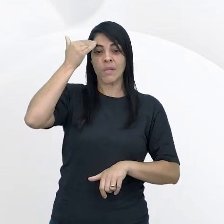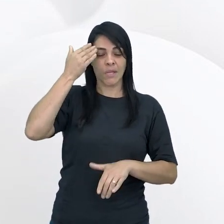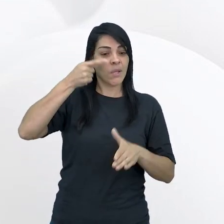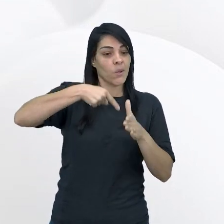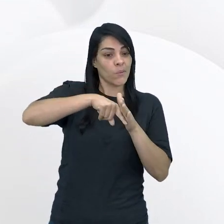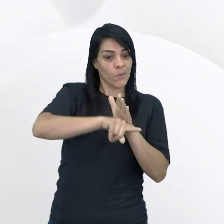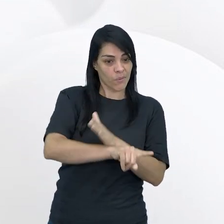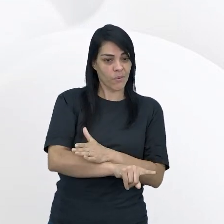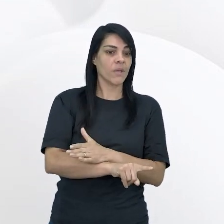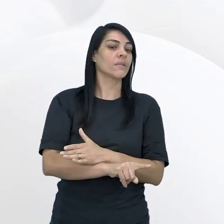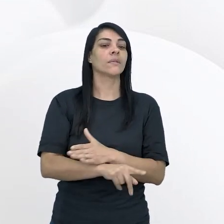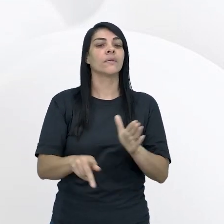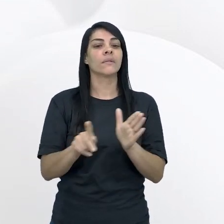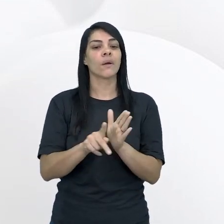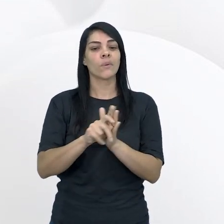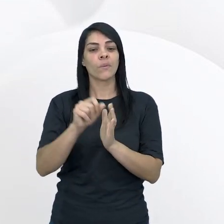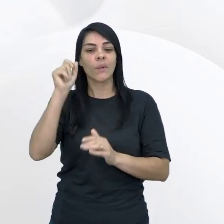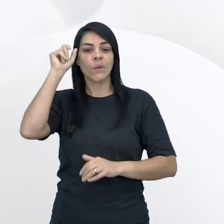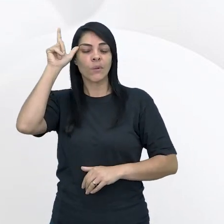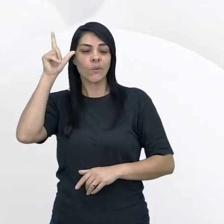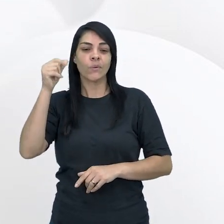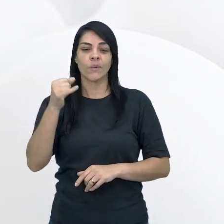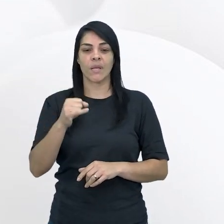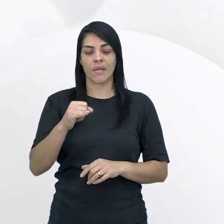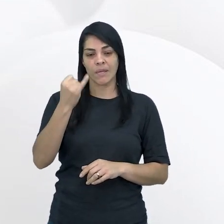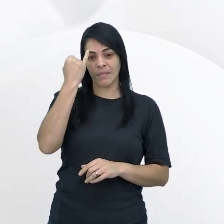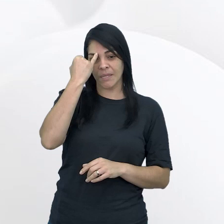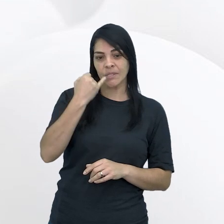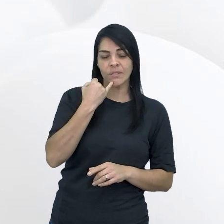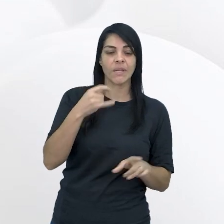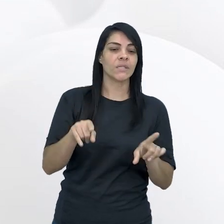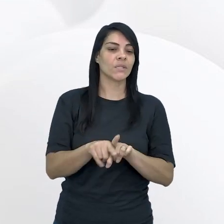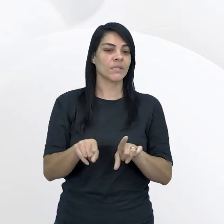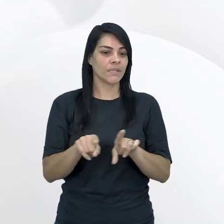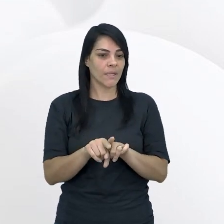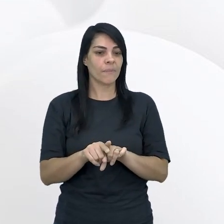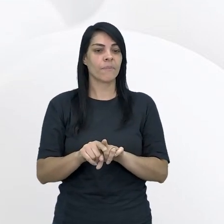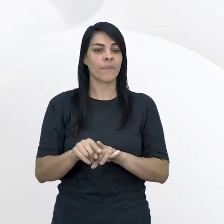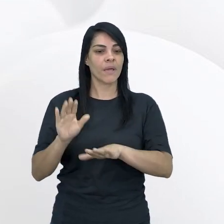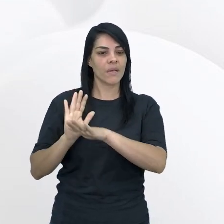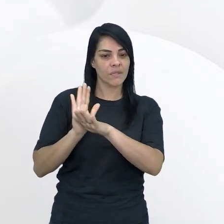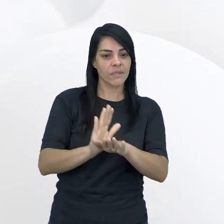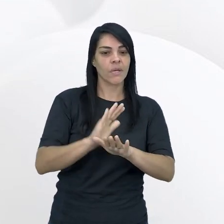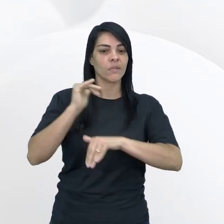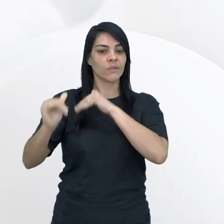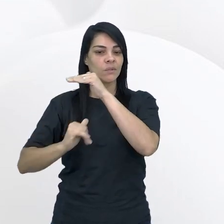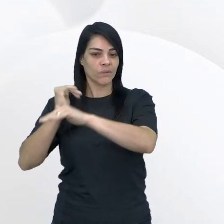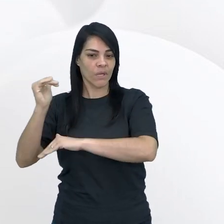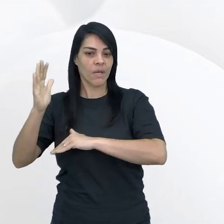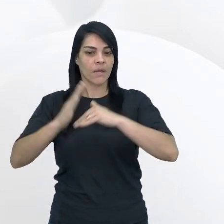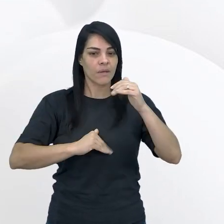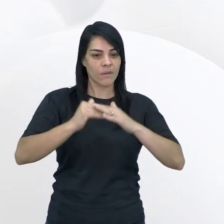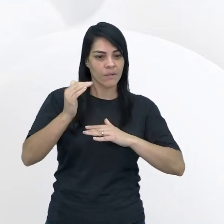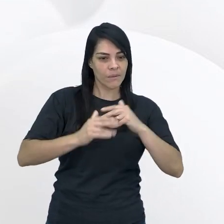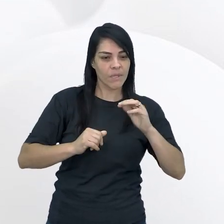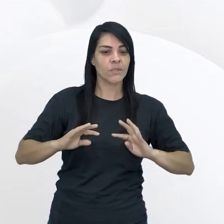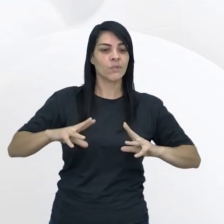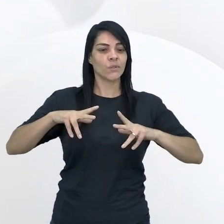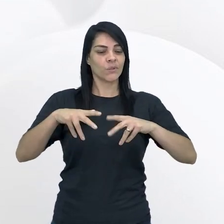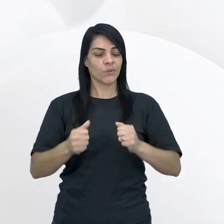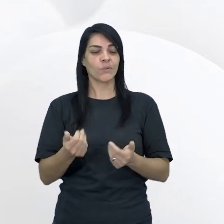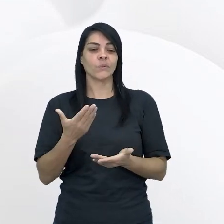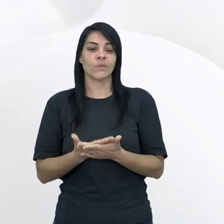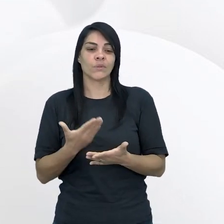própria cultura e identidade, auxiliar no desenvolvimento das habilidades cognitivas e motoras dos nossos